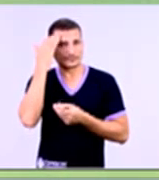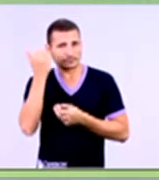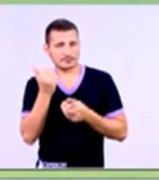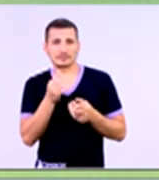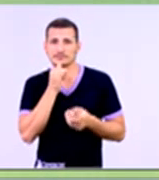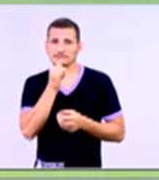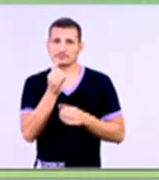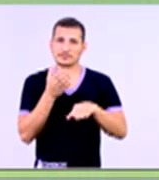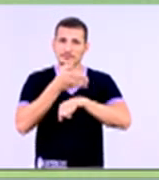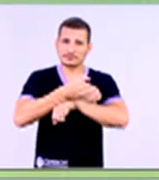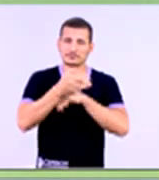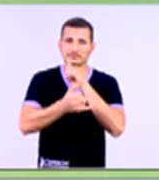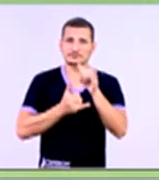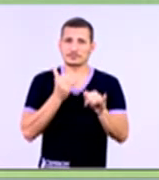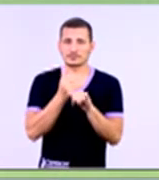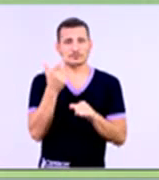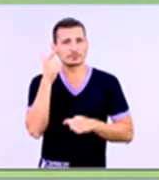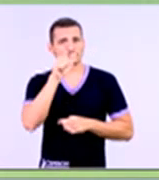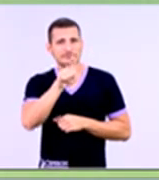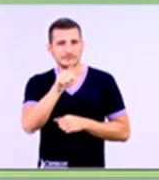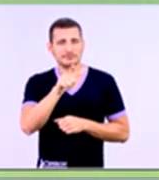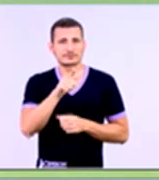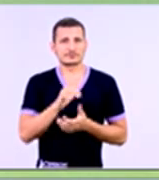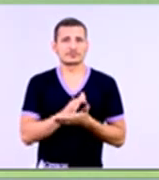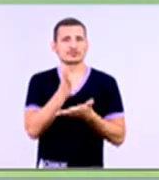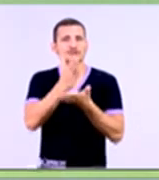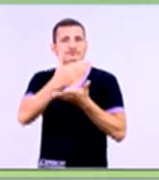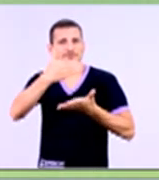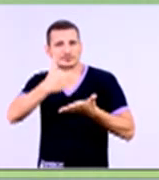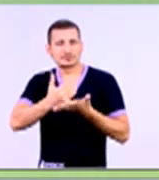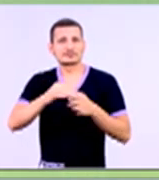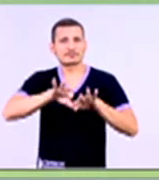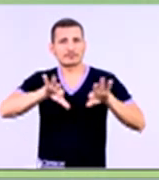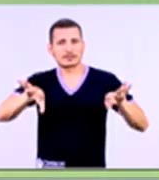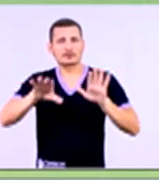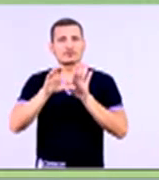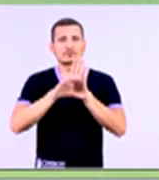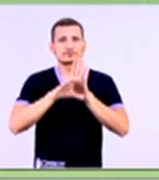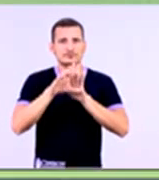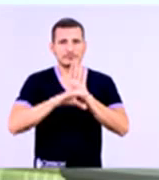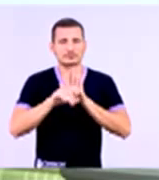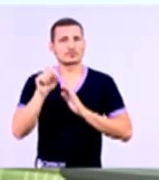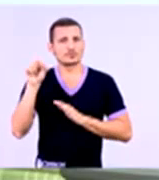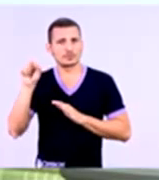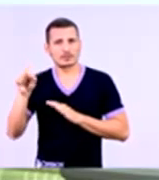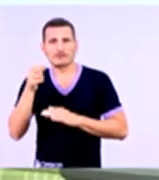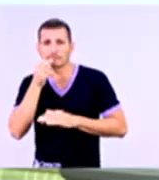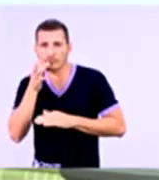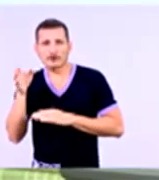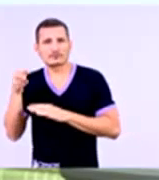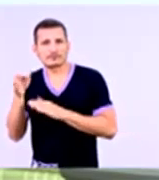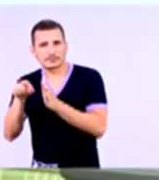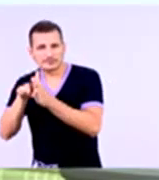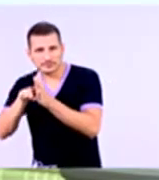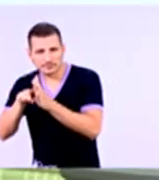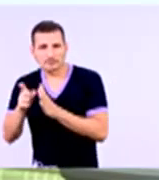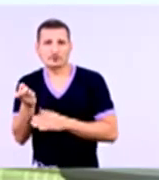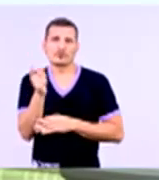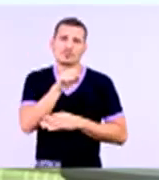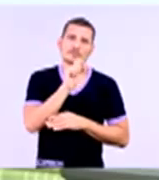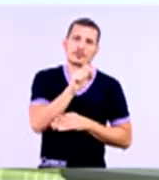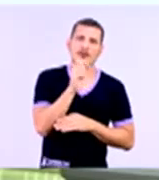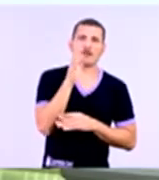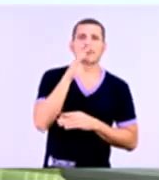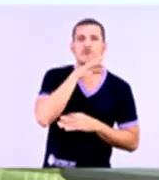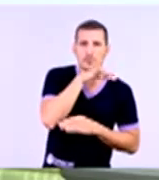internet, conseguir dividir, separar conceitualmente o que é uma boa navegação e o que é uma má